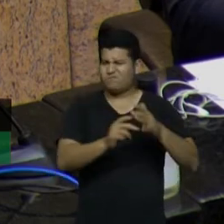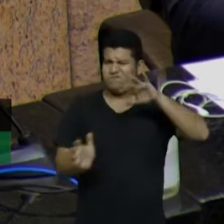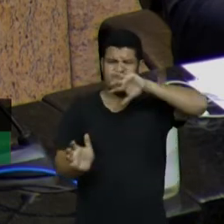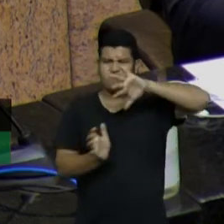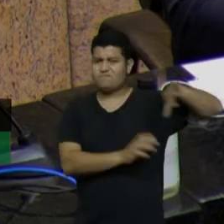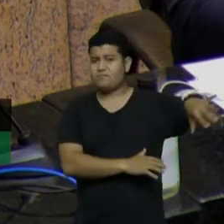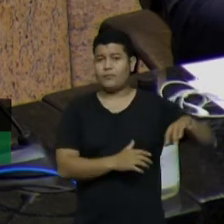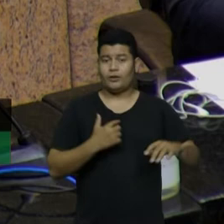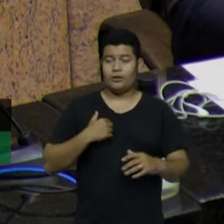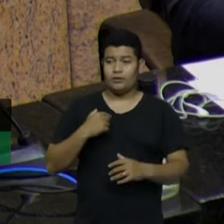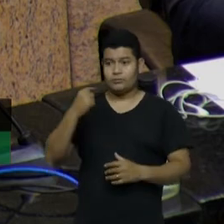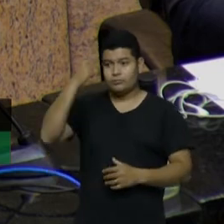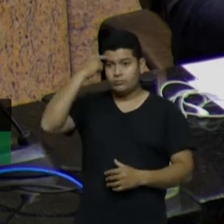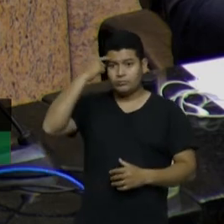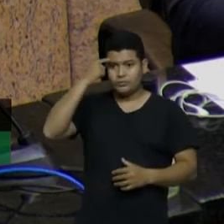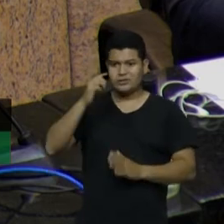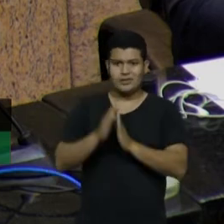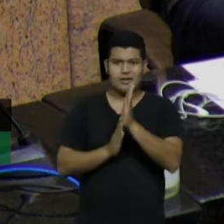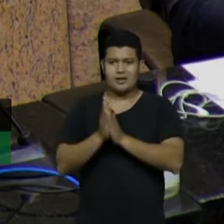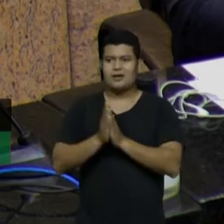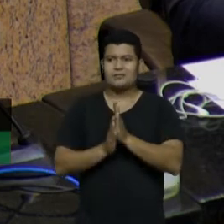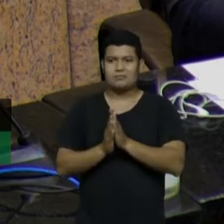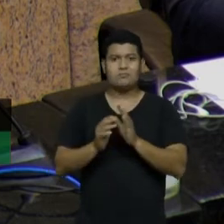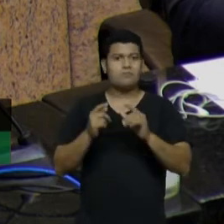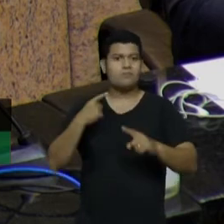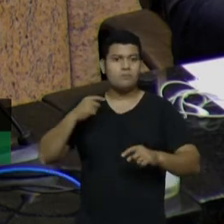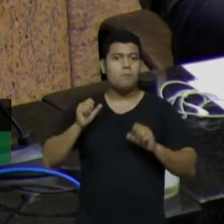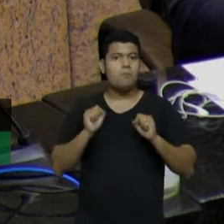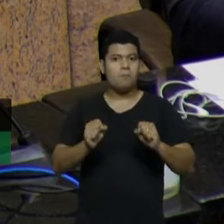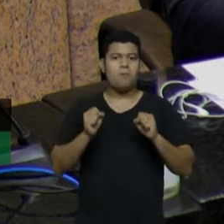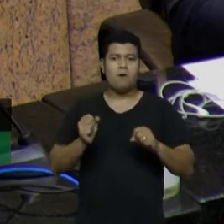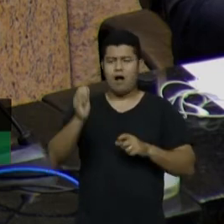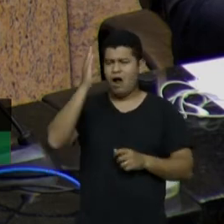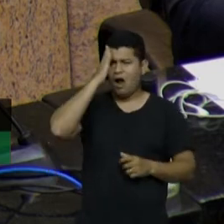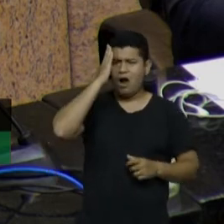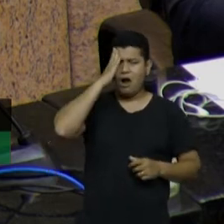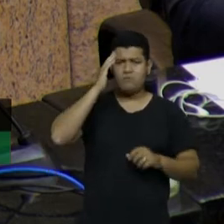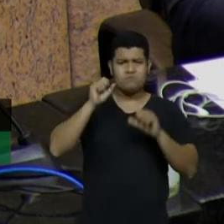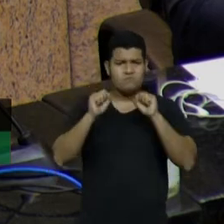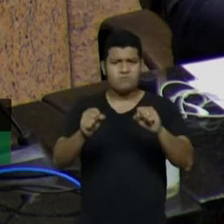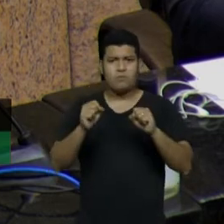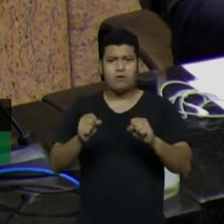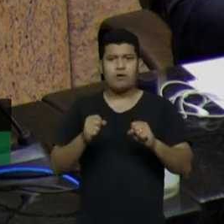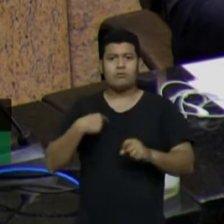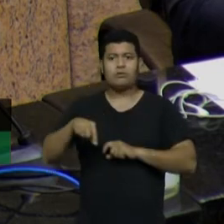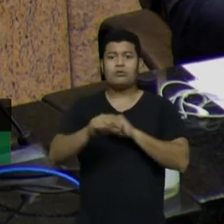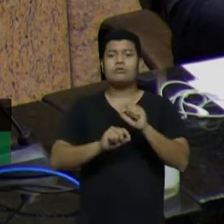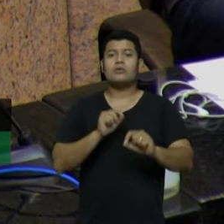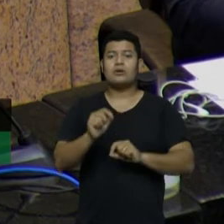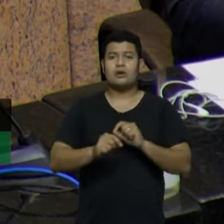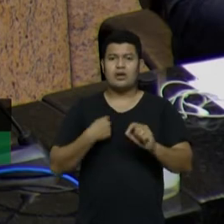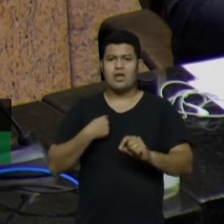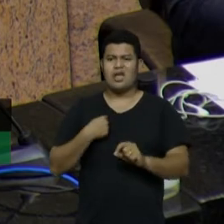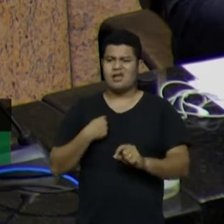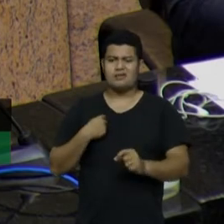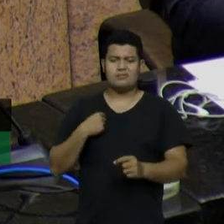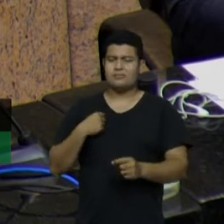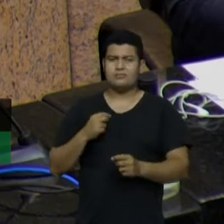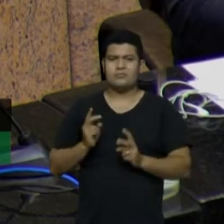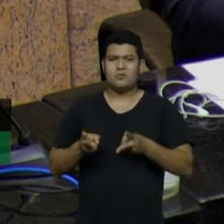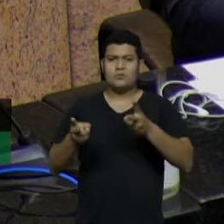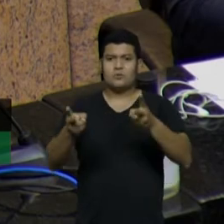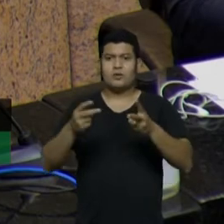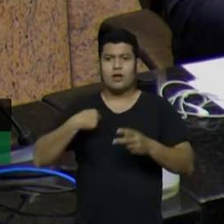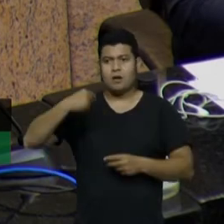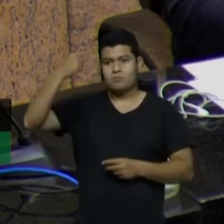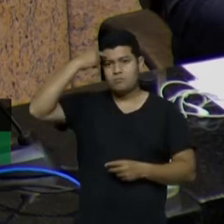faz porque pode, porque sabe que pode se manter alheio à realidade